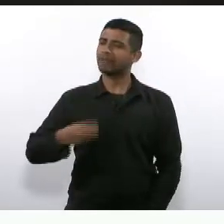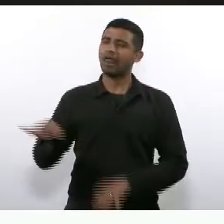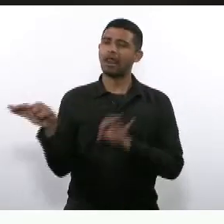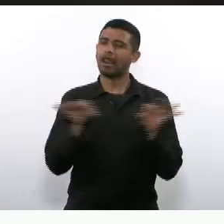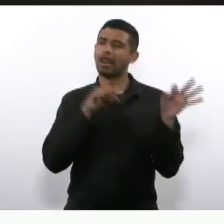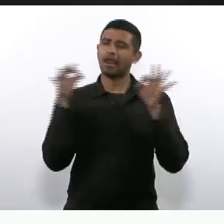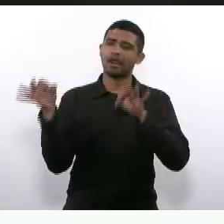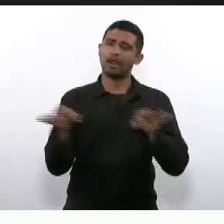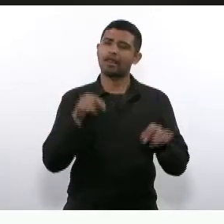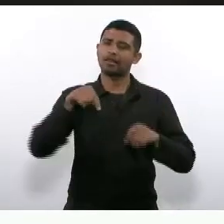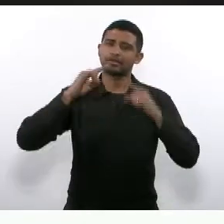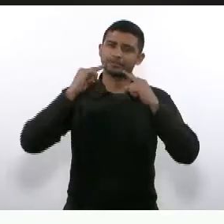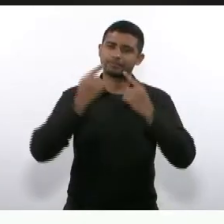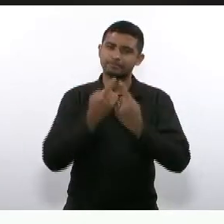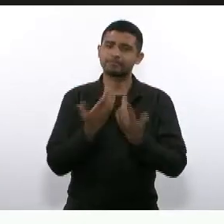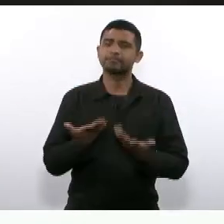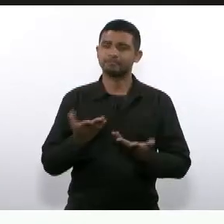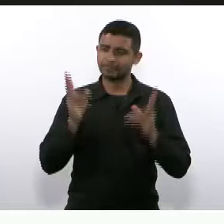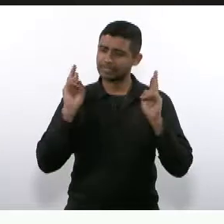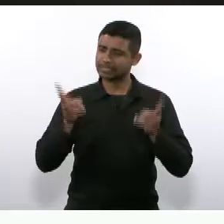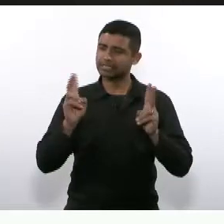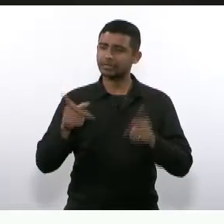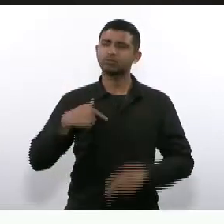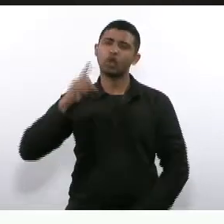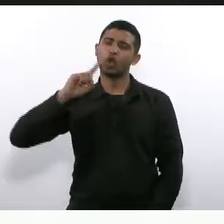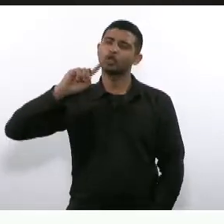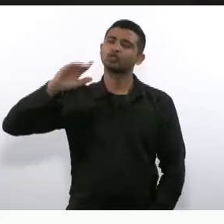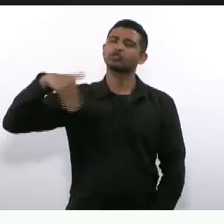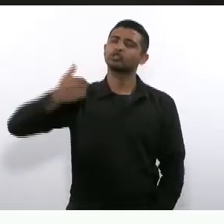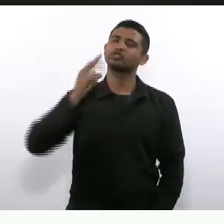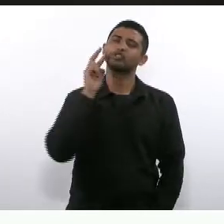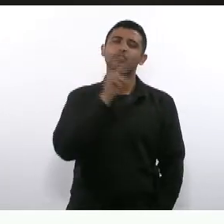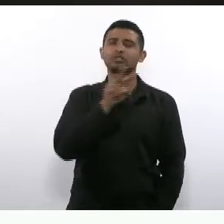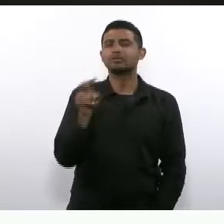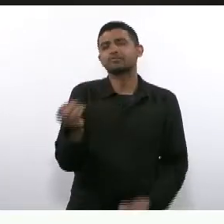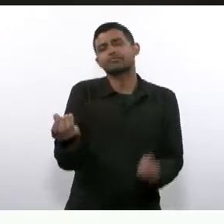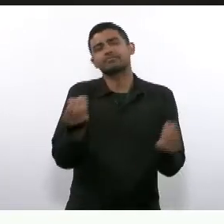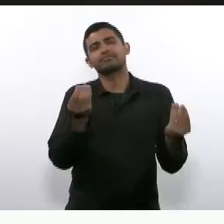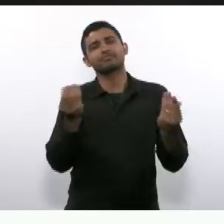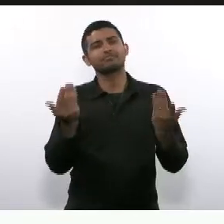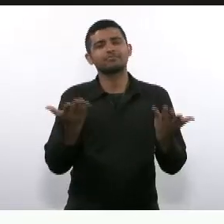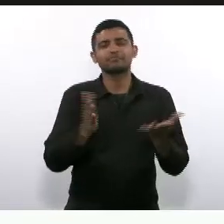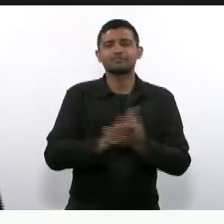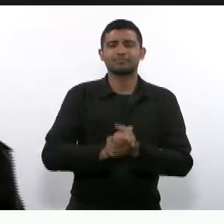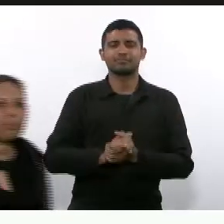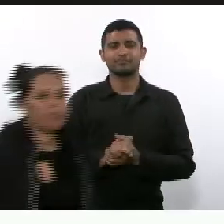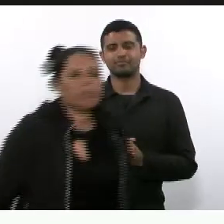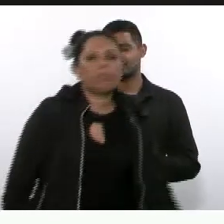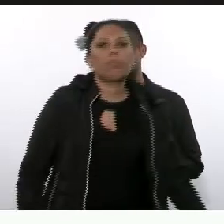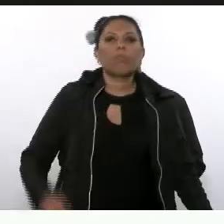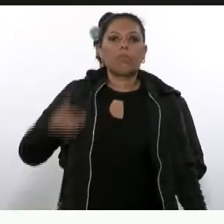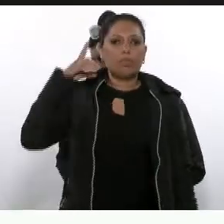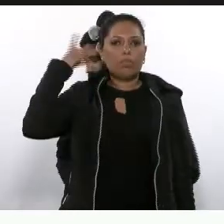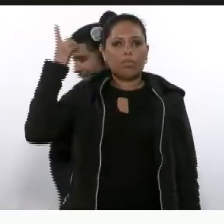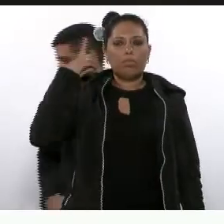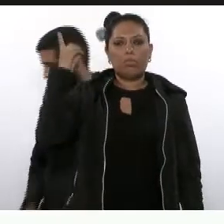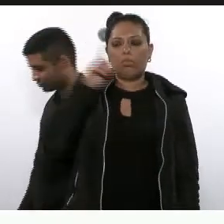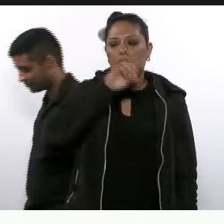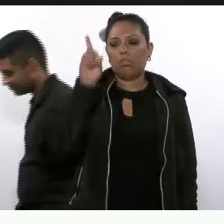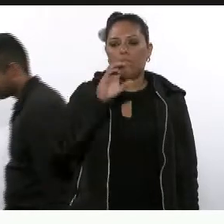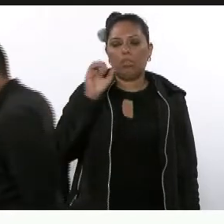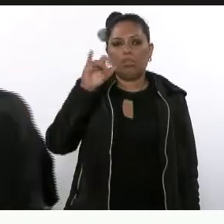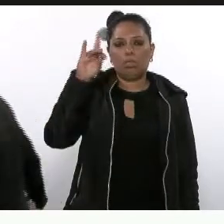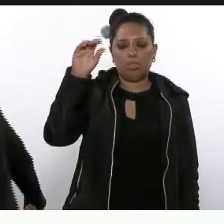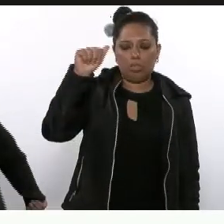as audiências, né? Todos os dias vimos aqui a assessoria da deputada enfermeira Rejane, deputada Zeidan, deputada